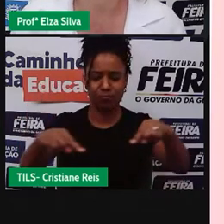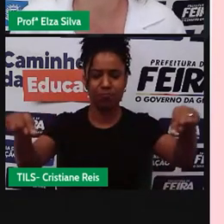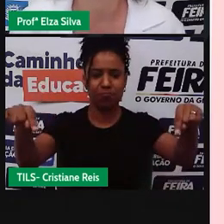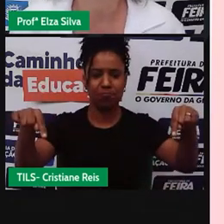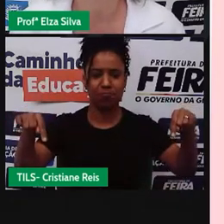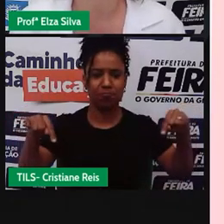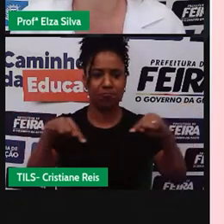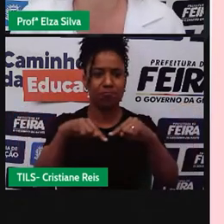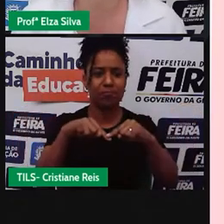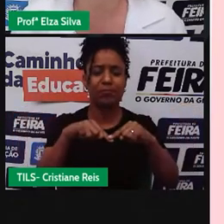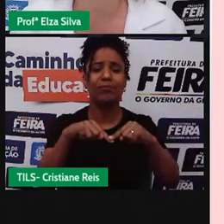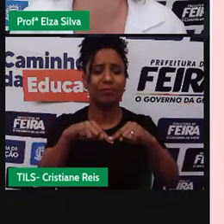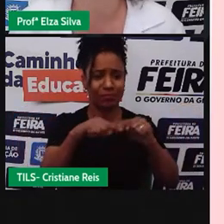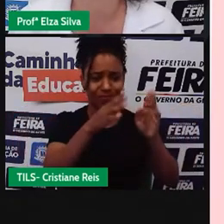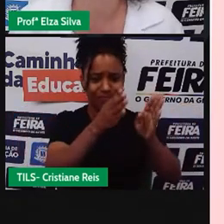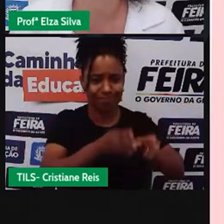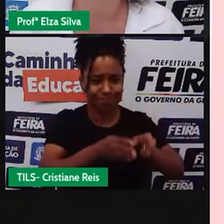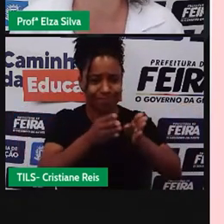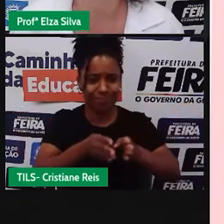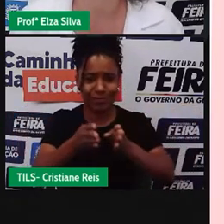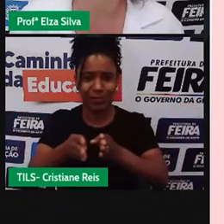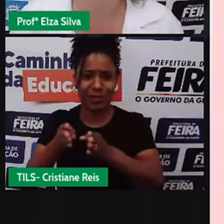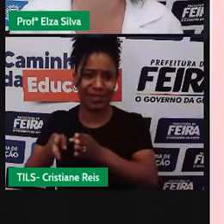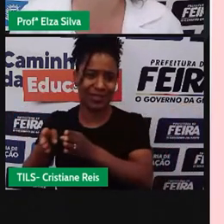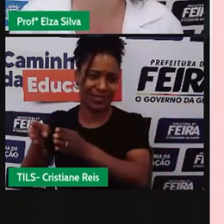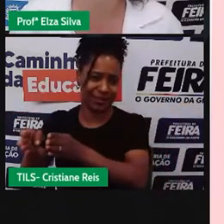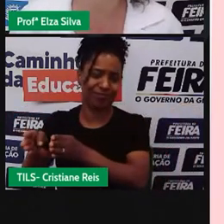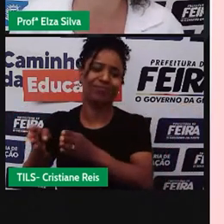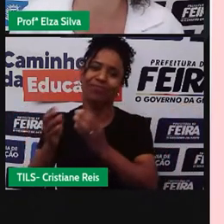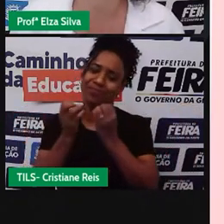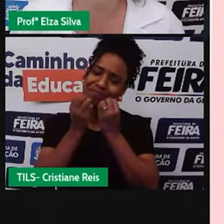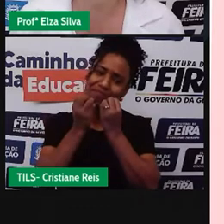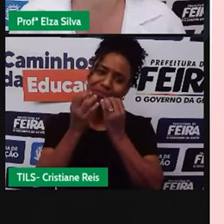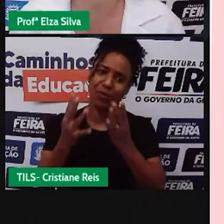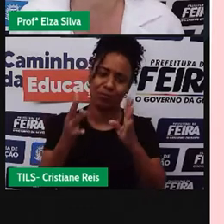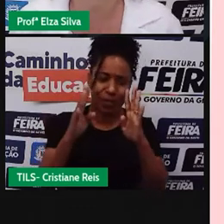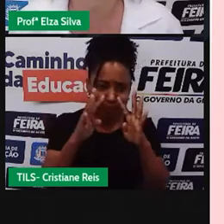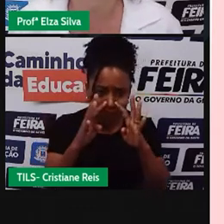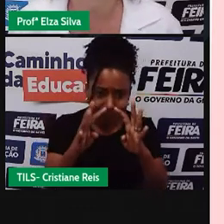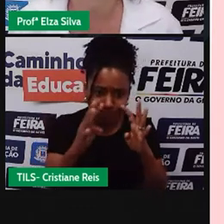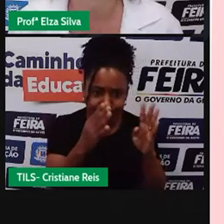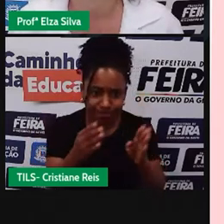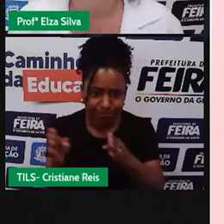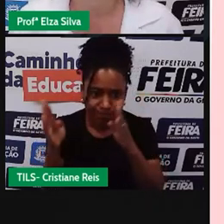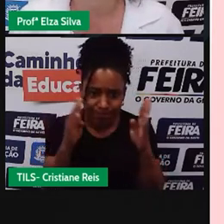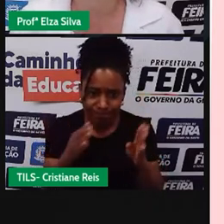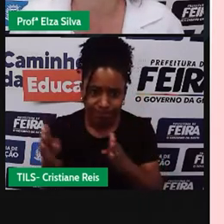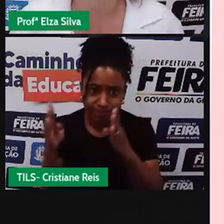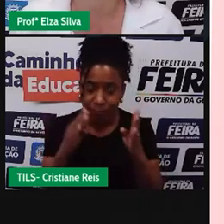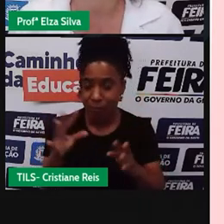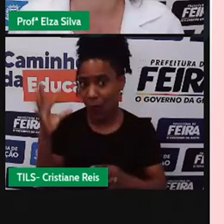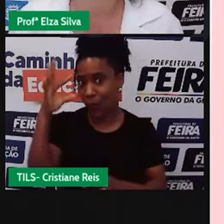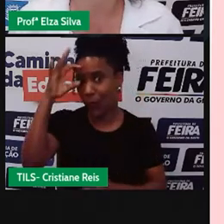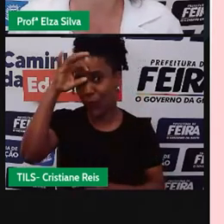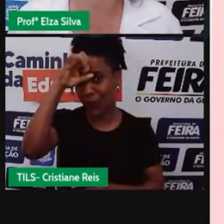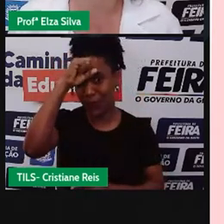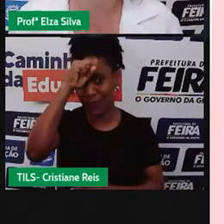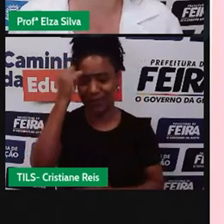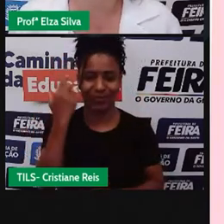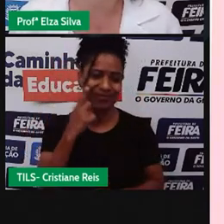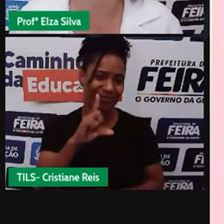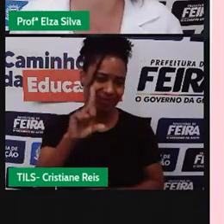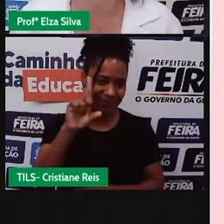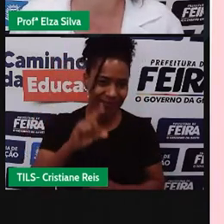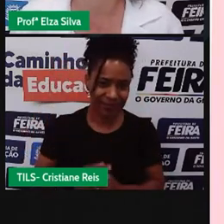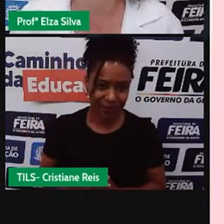que o ambiente da sala de aula virtual se torne saudável e produtivo. Primeiro, busque em